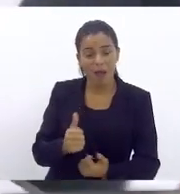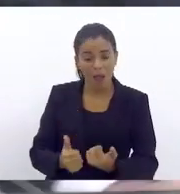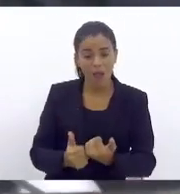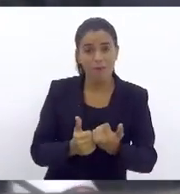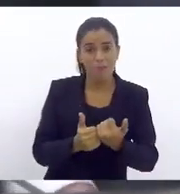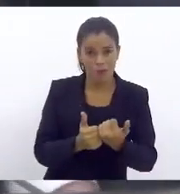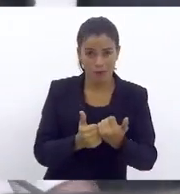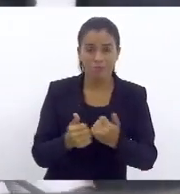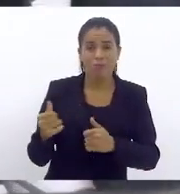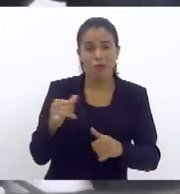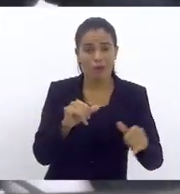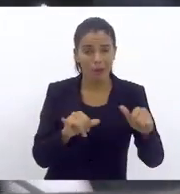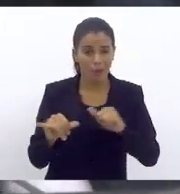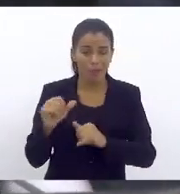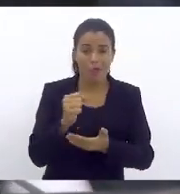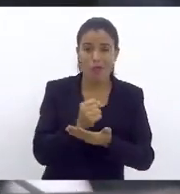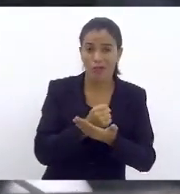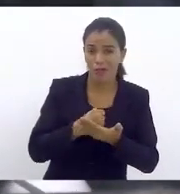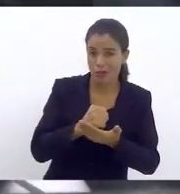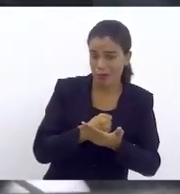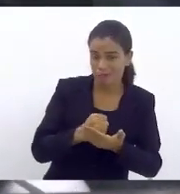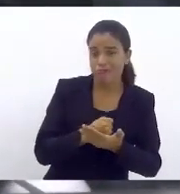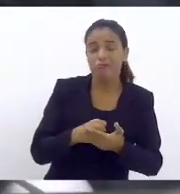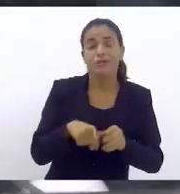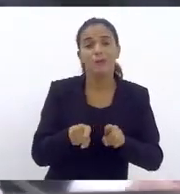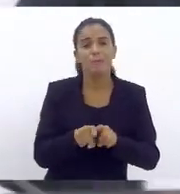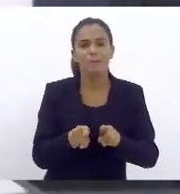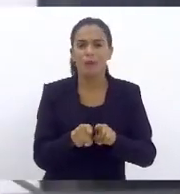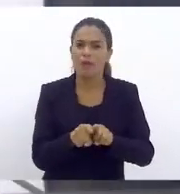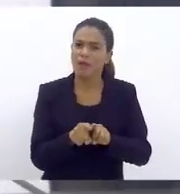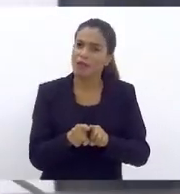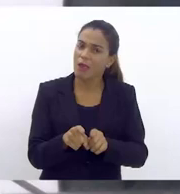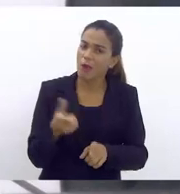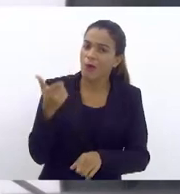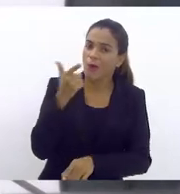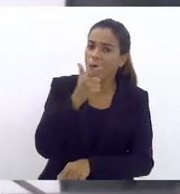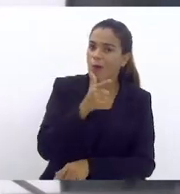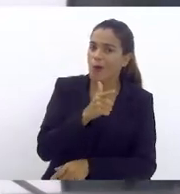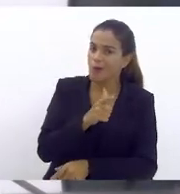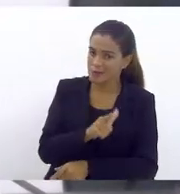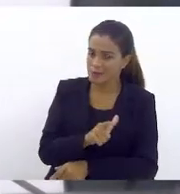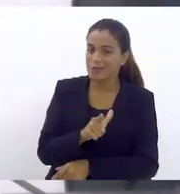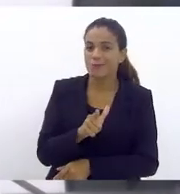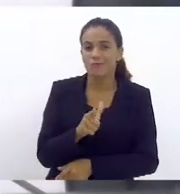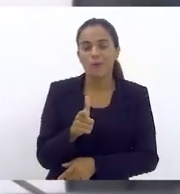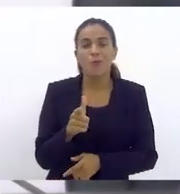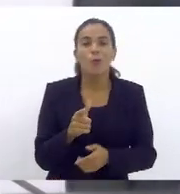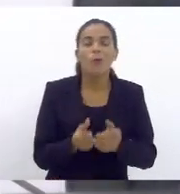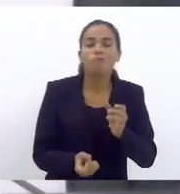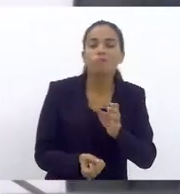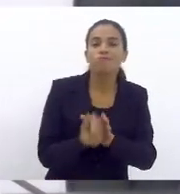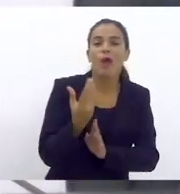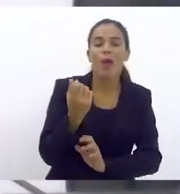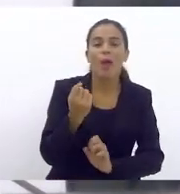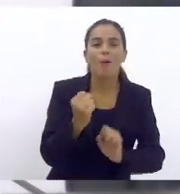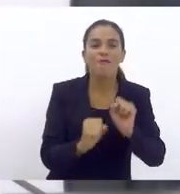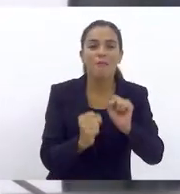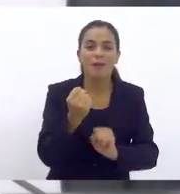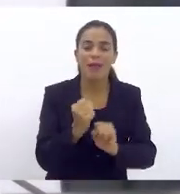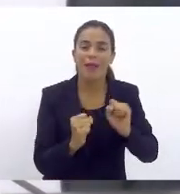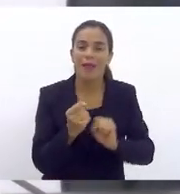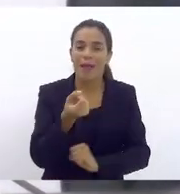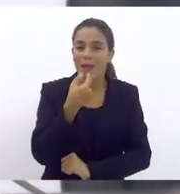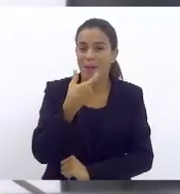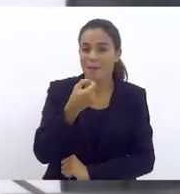tecnológico das indústrias e que viabilizou a ampliação do mercado de genéricos né também nessa época né